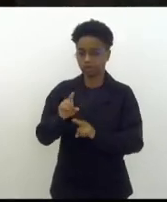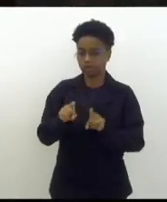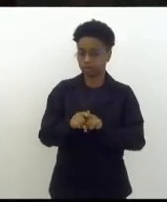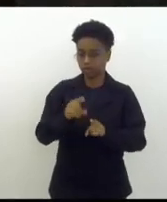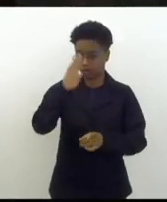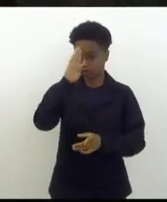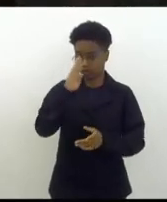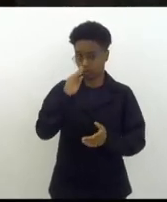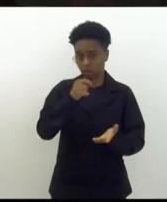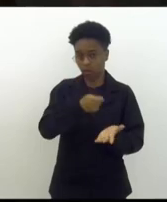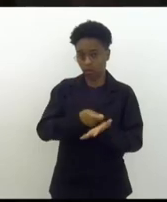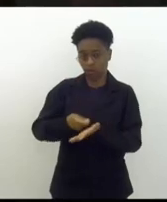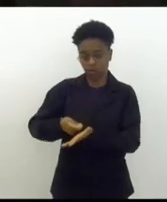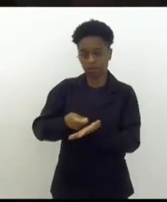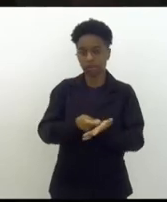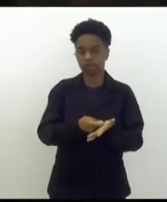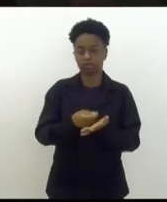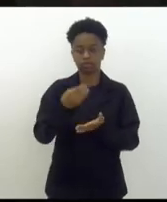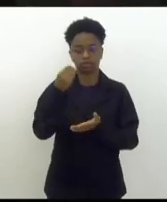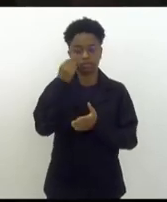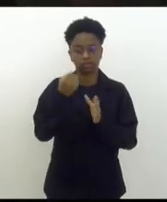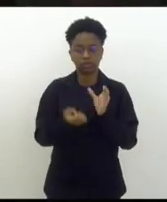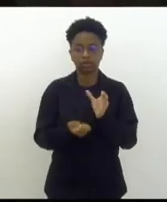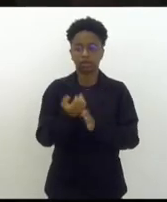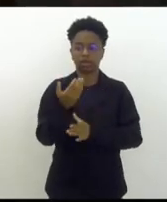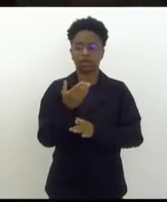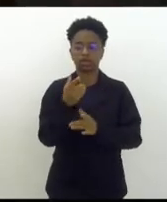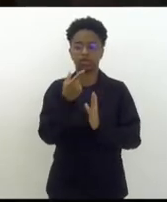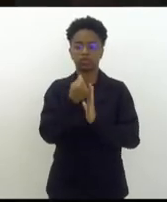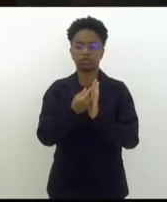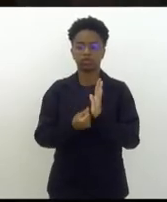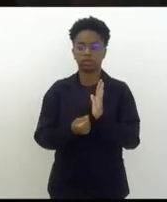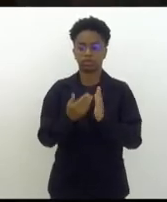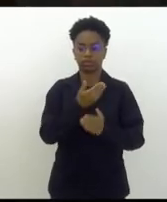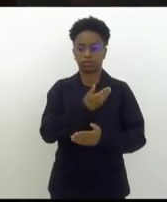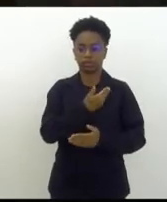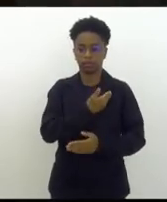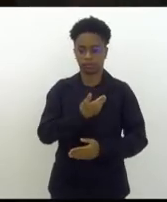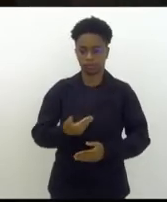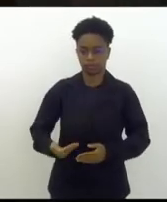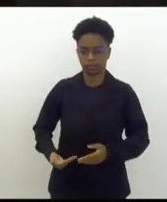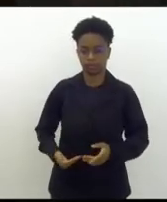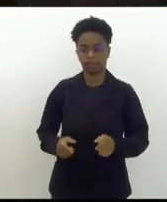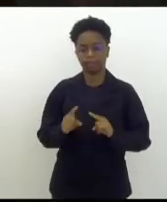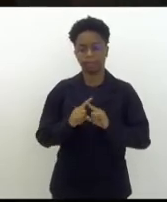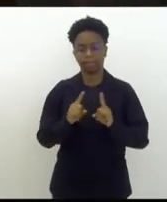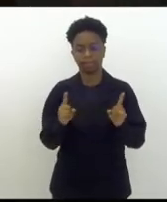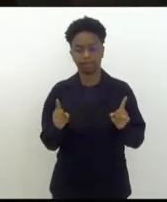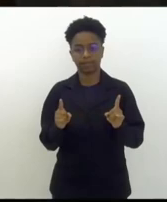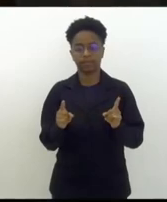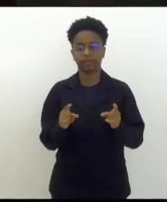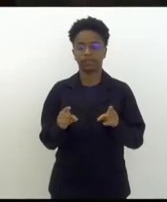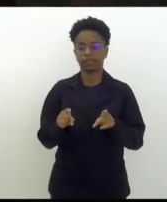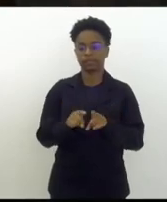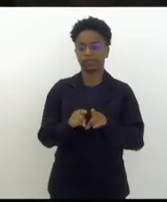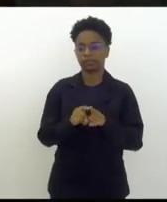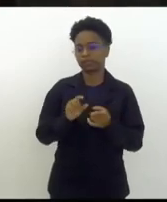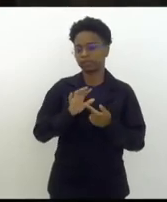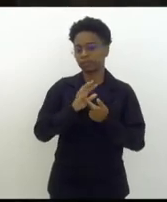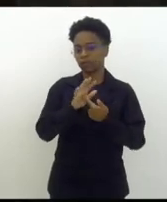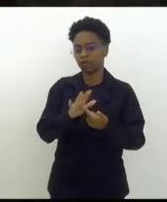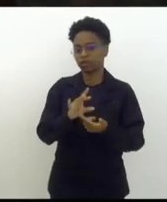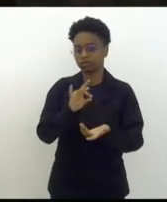dever que possuem em elaborar o orçamento público Mas também se revestem verdadeiro instrumento